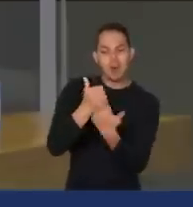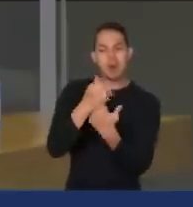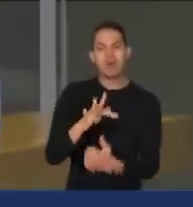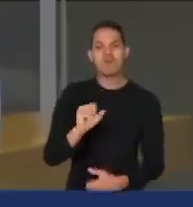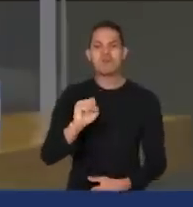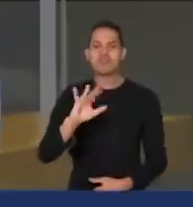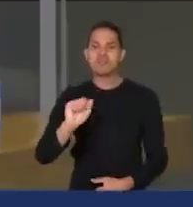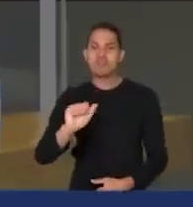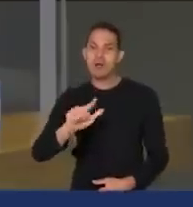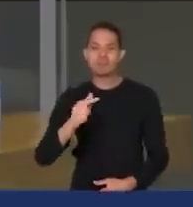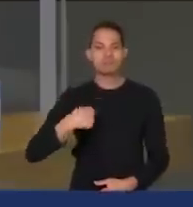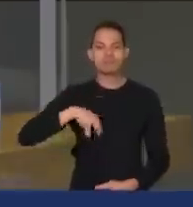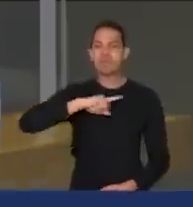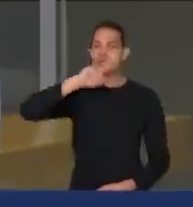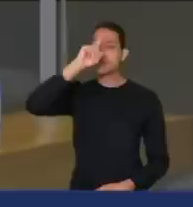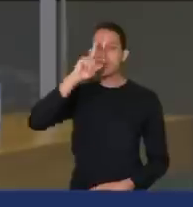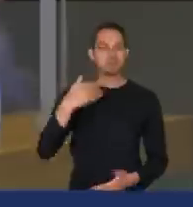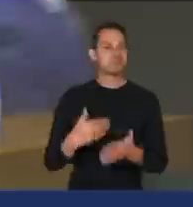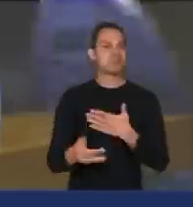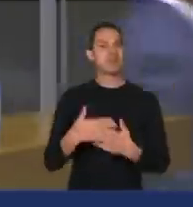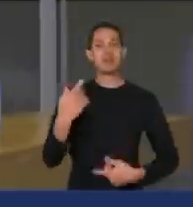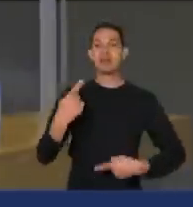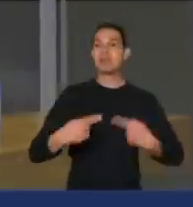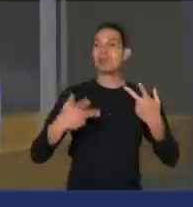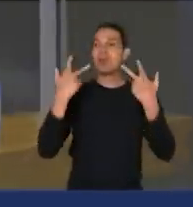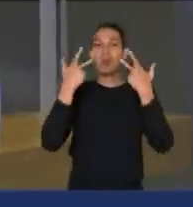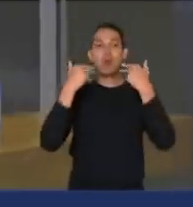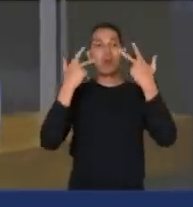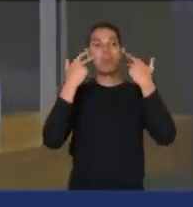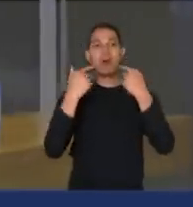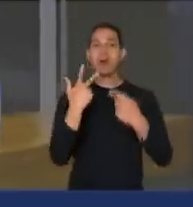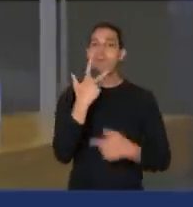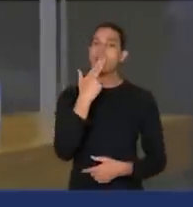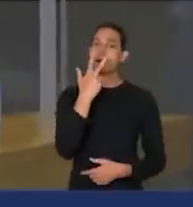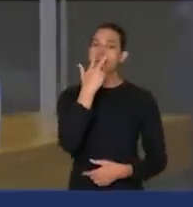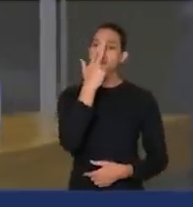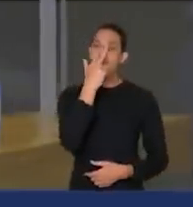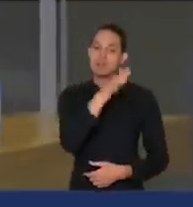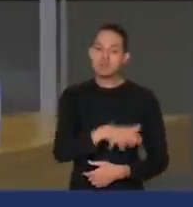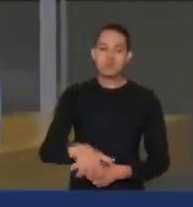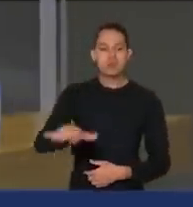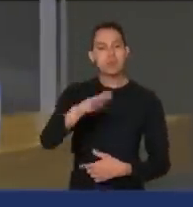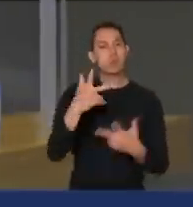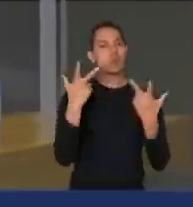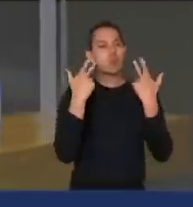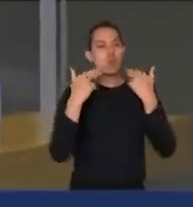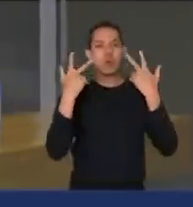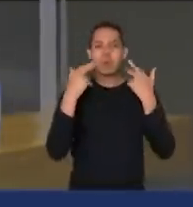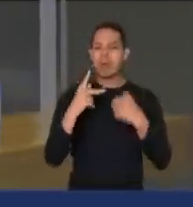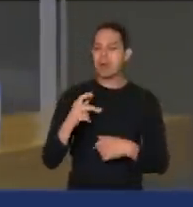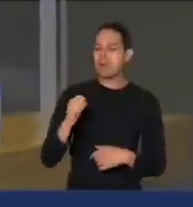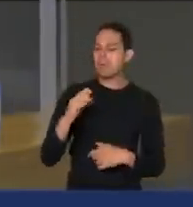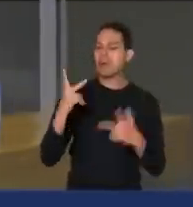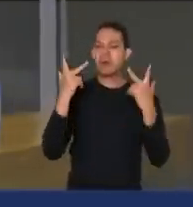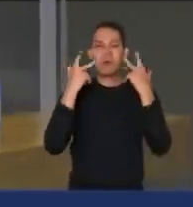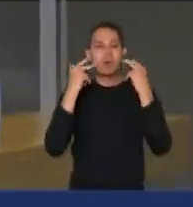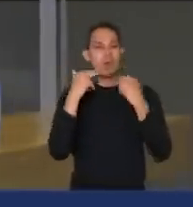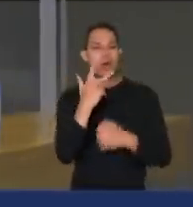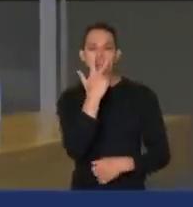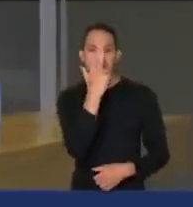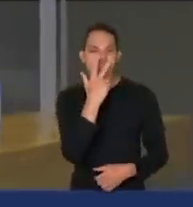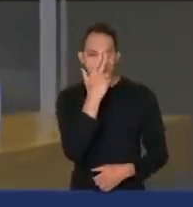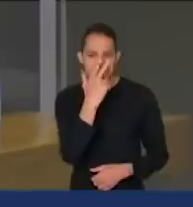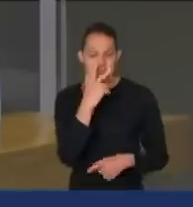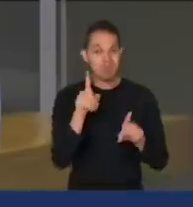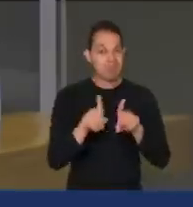ainda assim estamos debatendo normalmente, como se a gente estivesse num ambiente de normalidade, debatendo uma PEC como qualquer outra, como nós, quando nós estamos debatendo